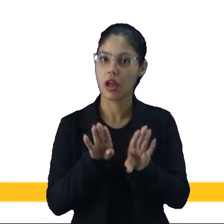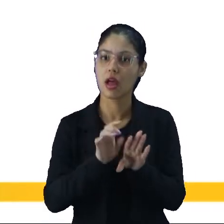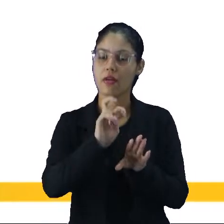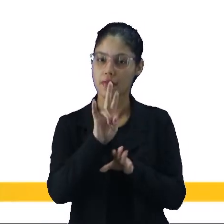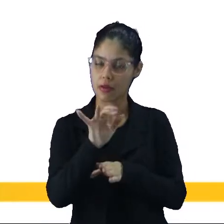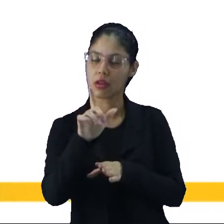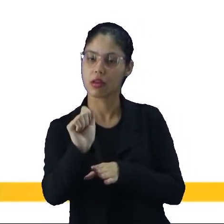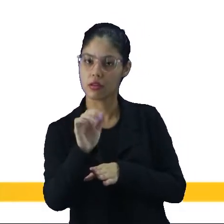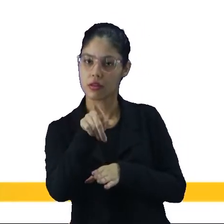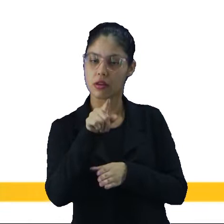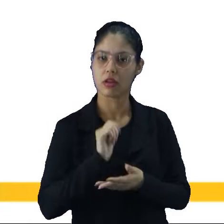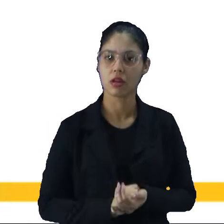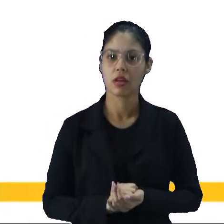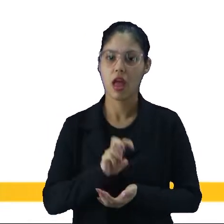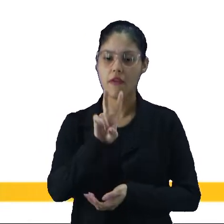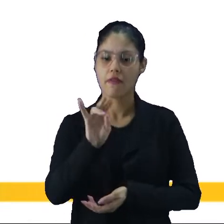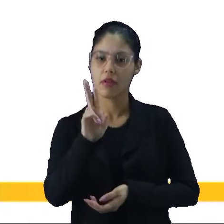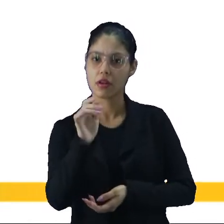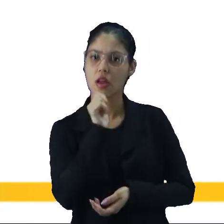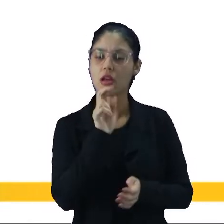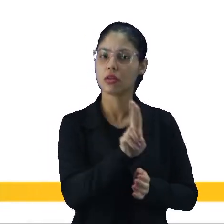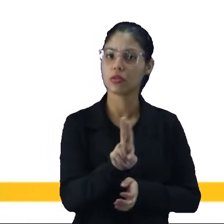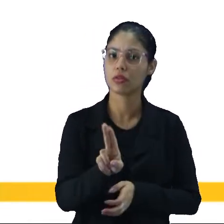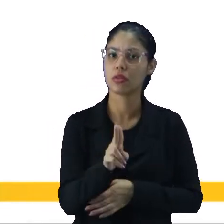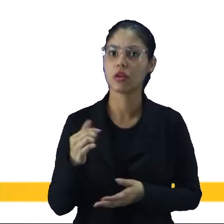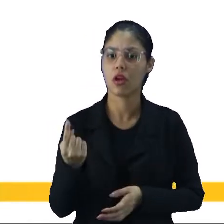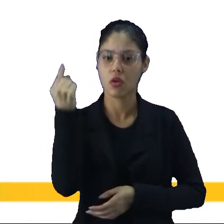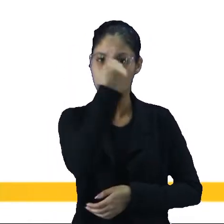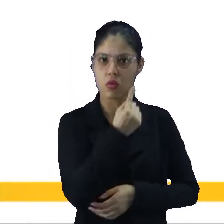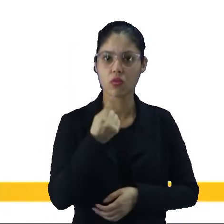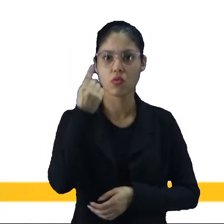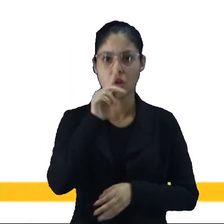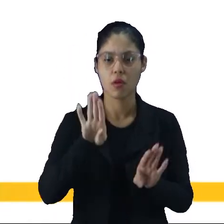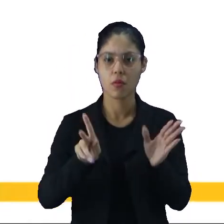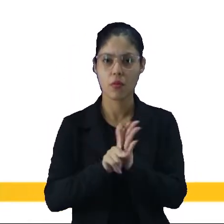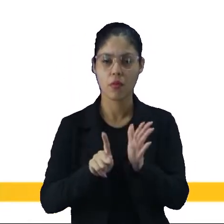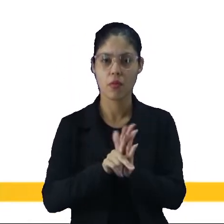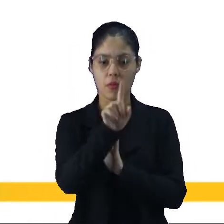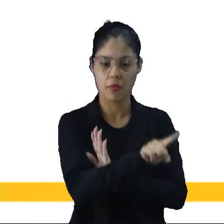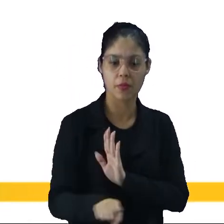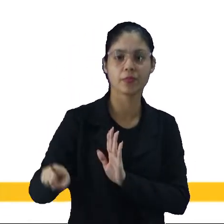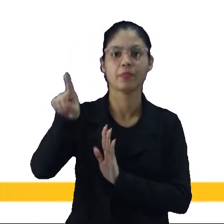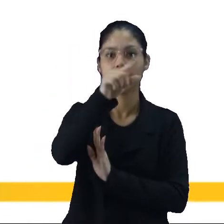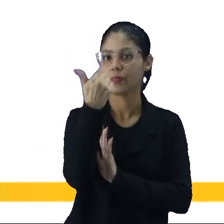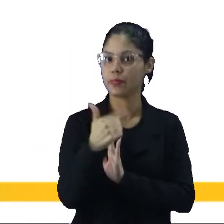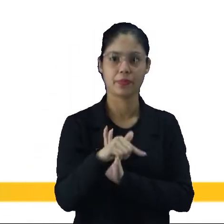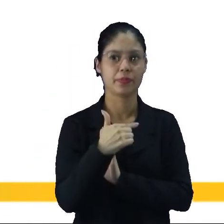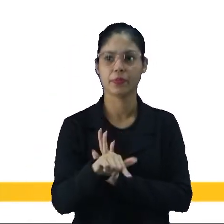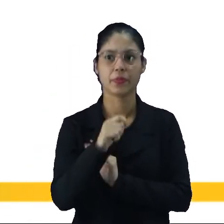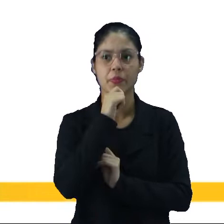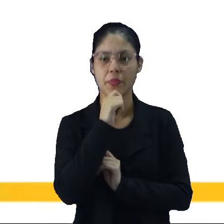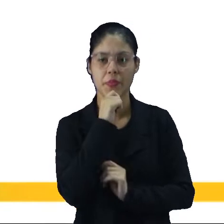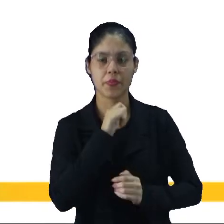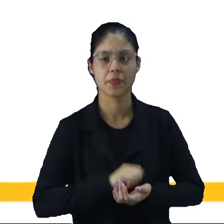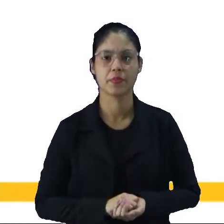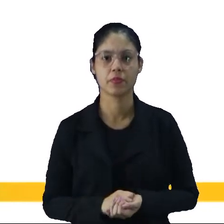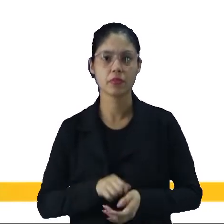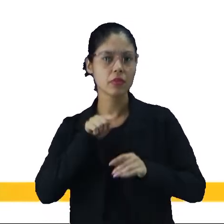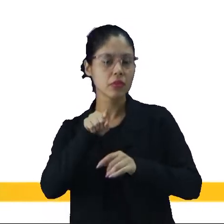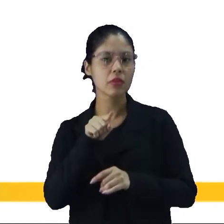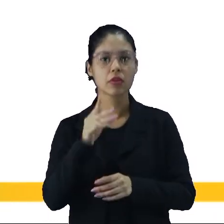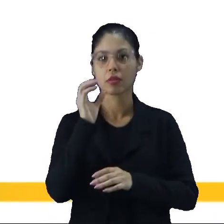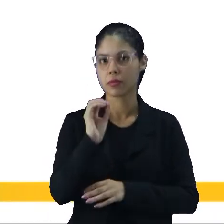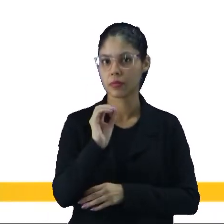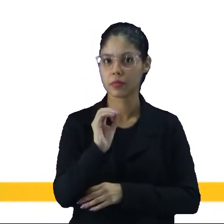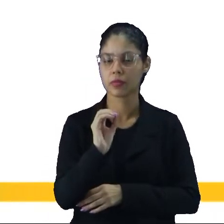ó. Essa variação é chamada uma volta no círculo trigonométrico. Lembrando que ela não tem, ó. Aqui, ó,